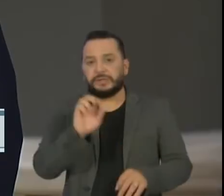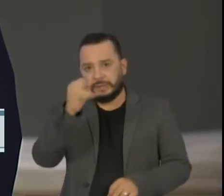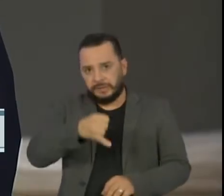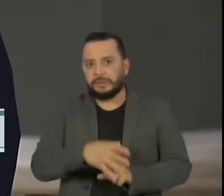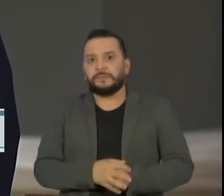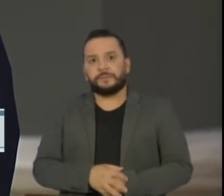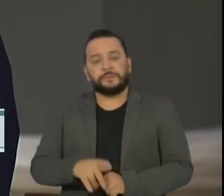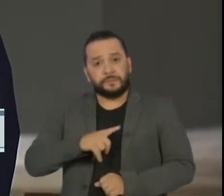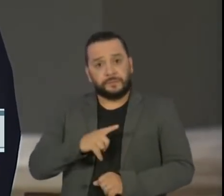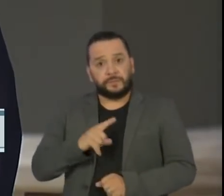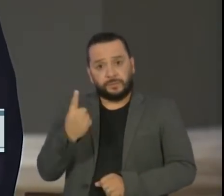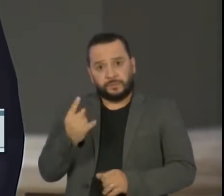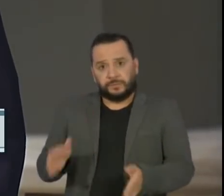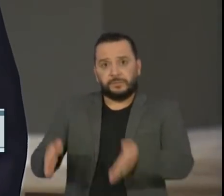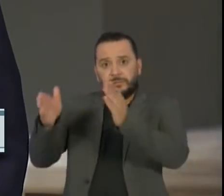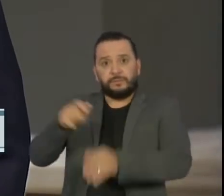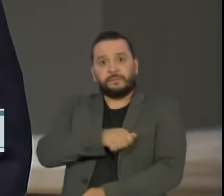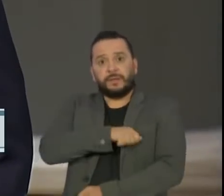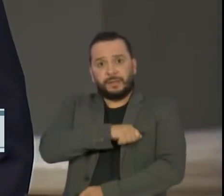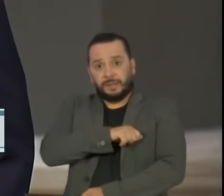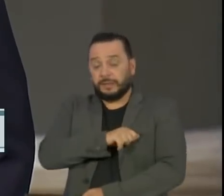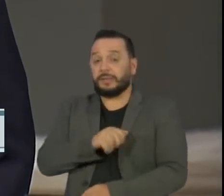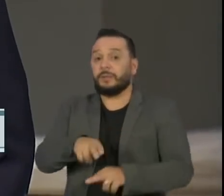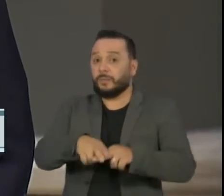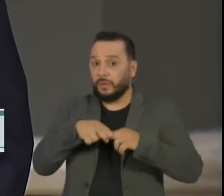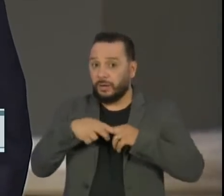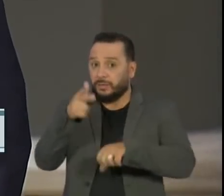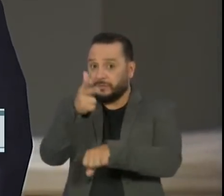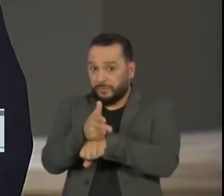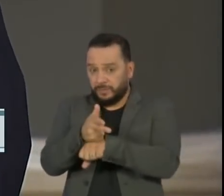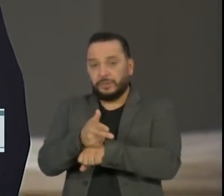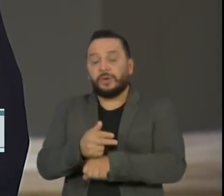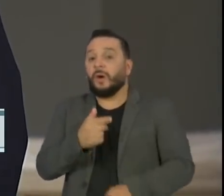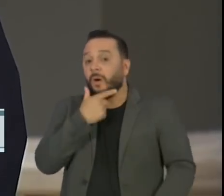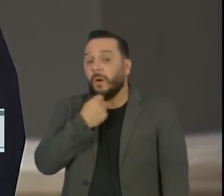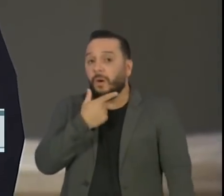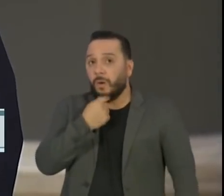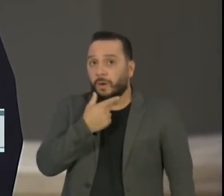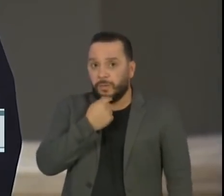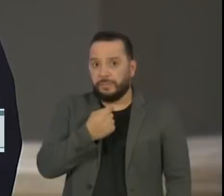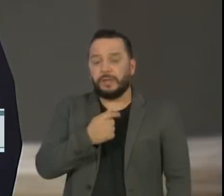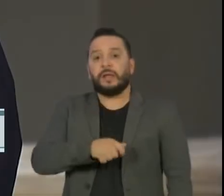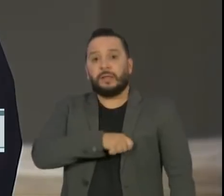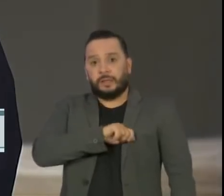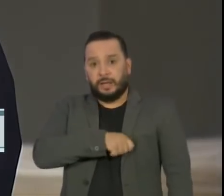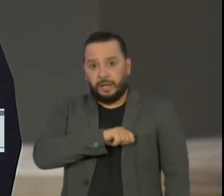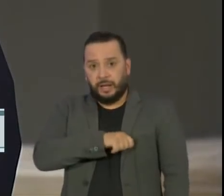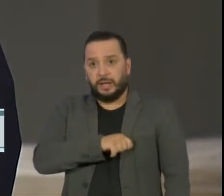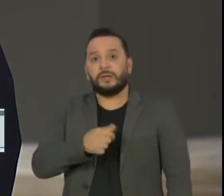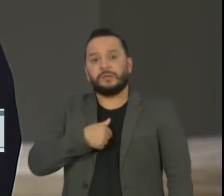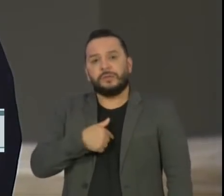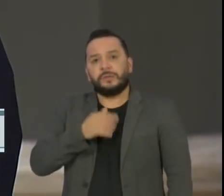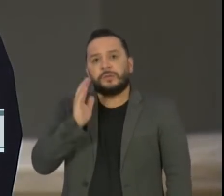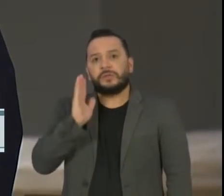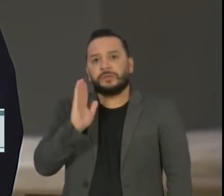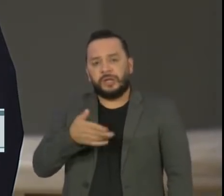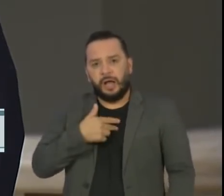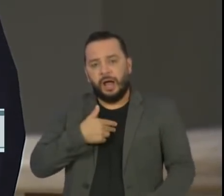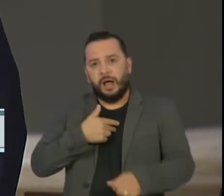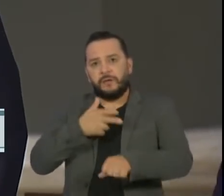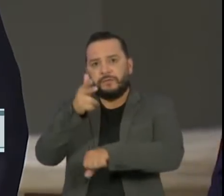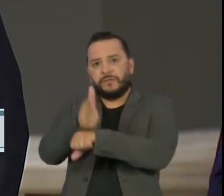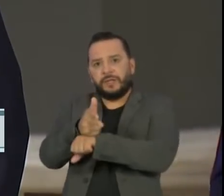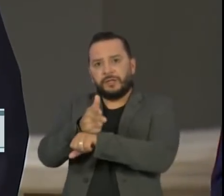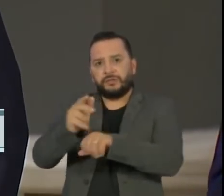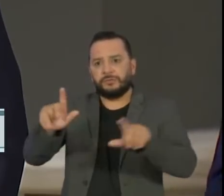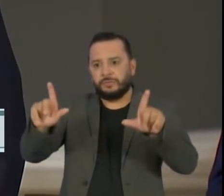delegacias, inclusive, fruto das imagens, o senhor encarregado do distrito refez o